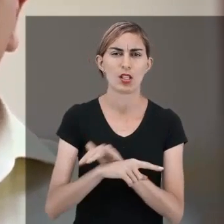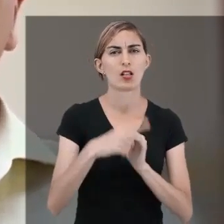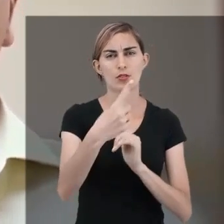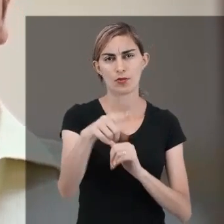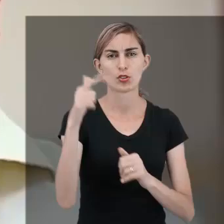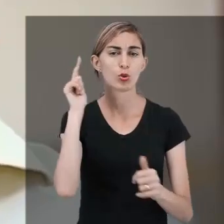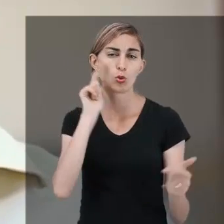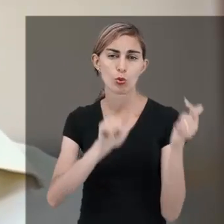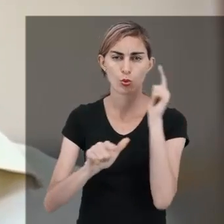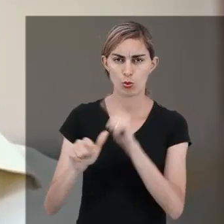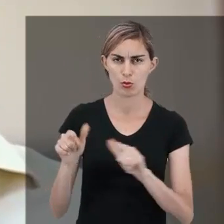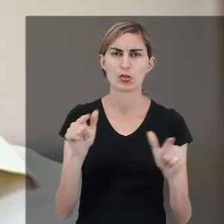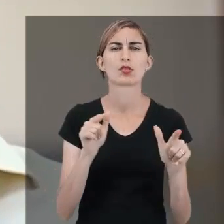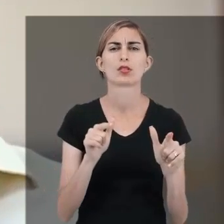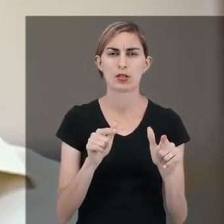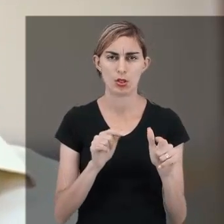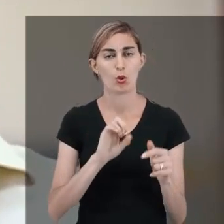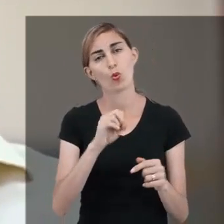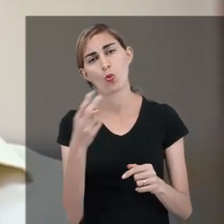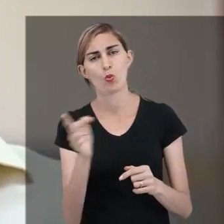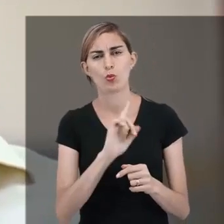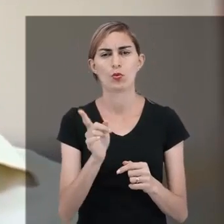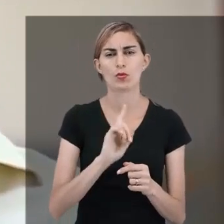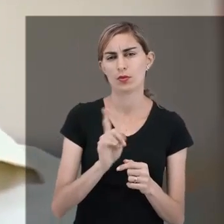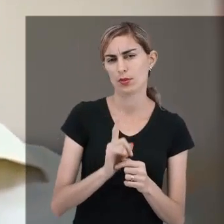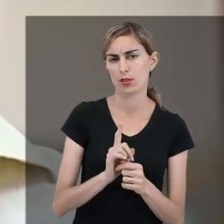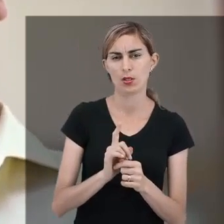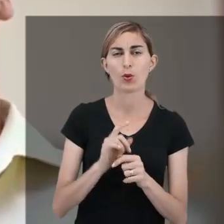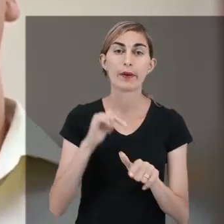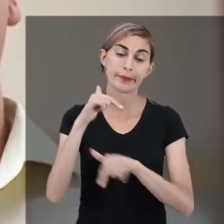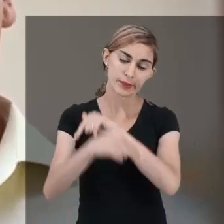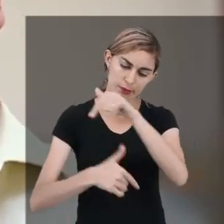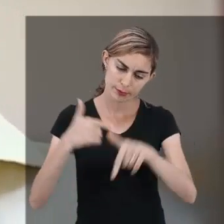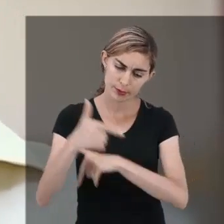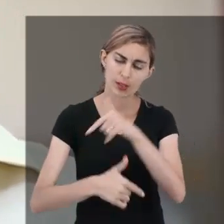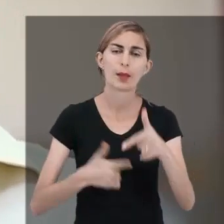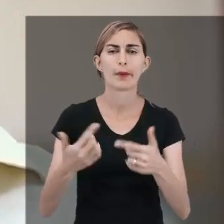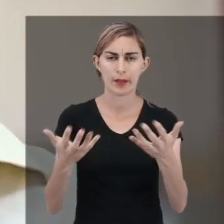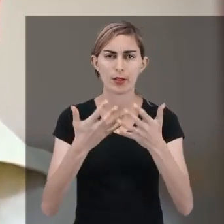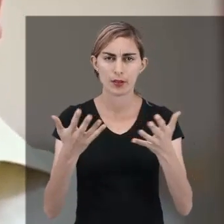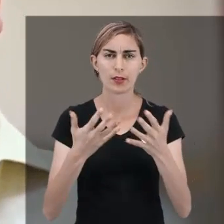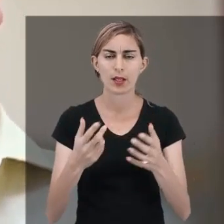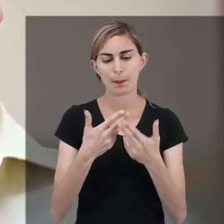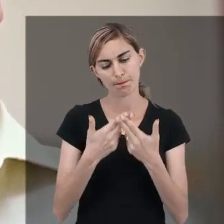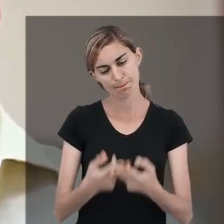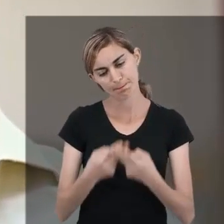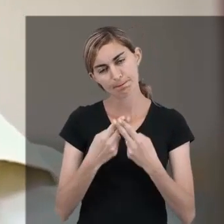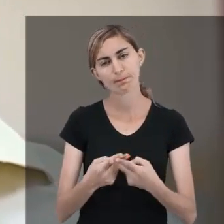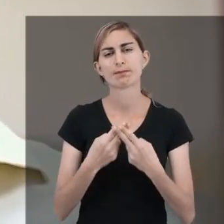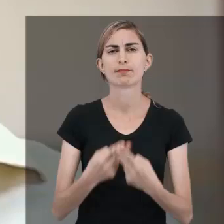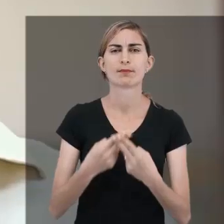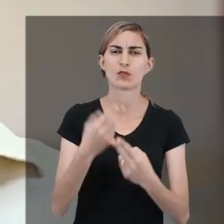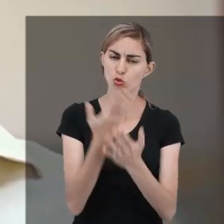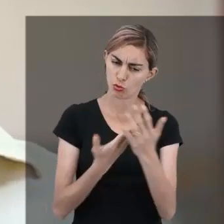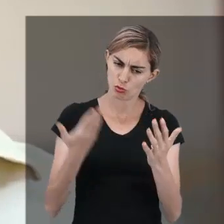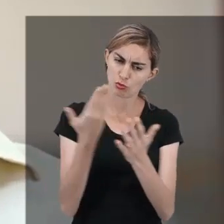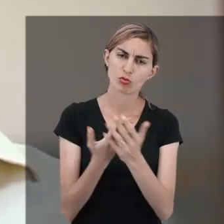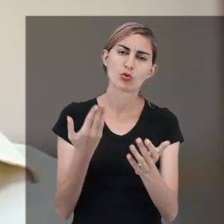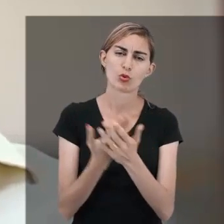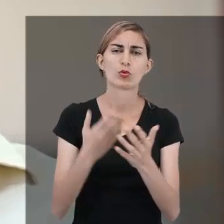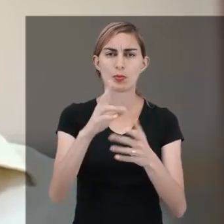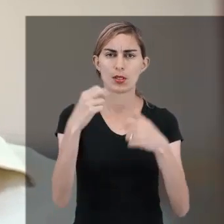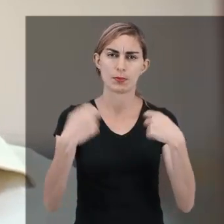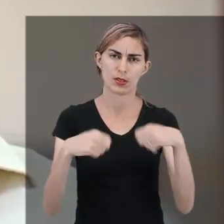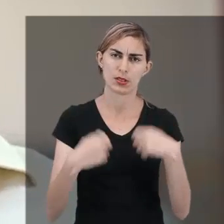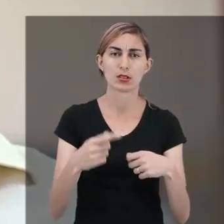você conseguiu atenuar ou não o risco. Então, é um trabalho que vai requerer um pouco de paciência, vai requerer um pouco de estudo, mas é